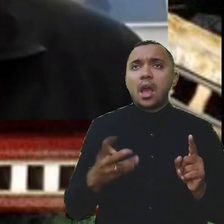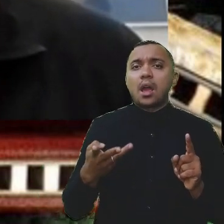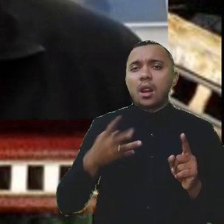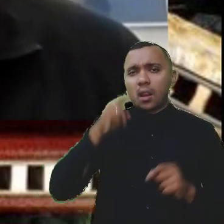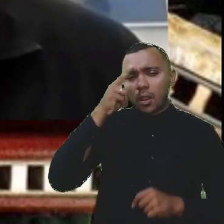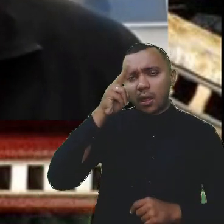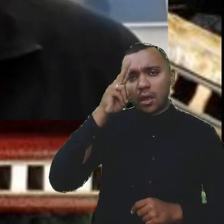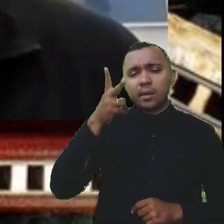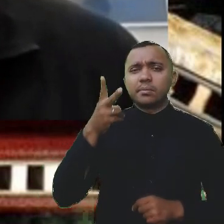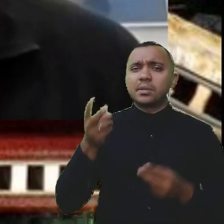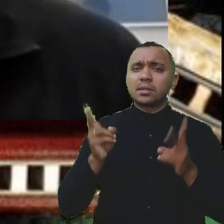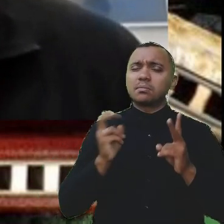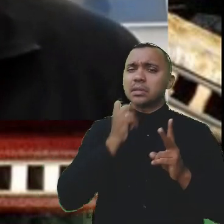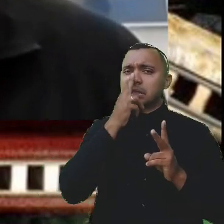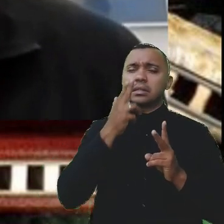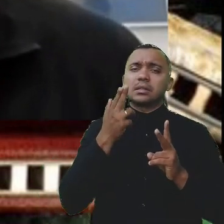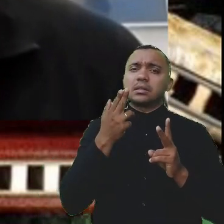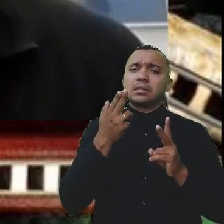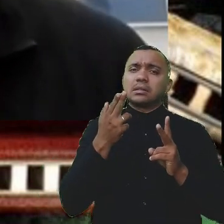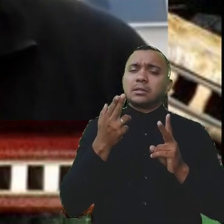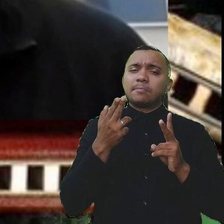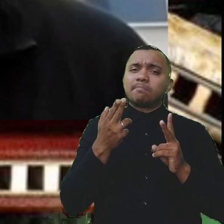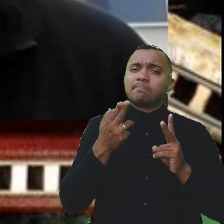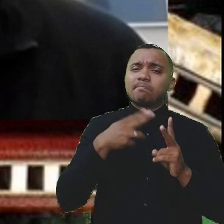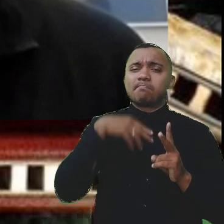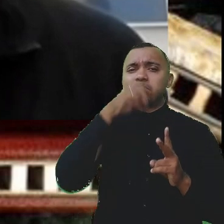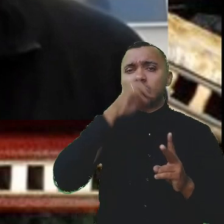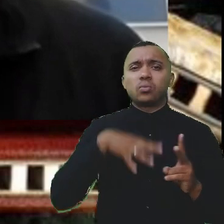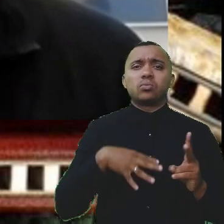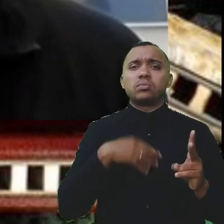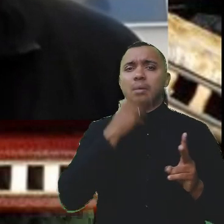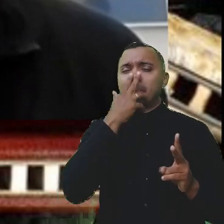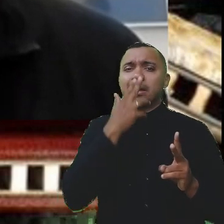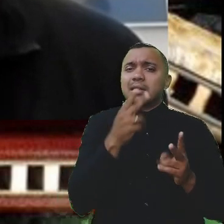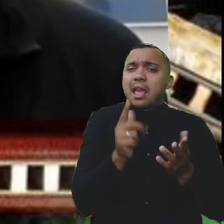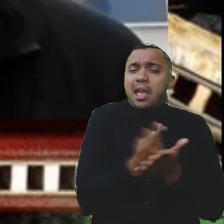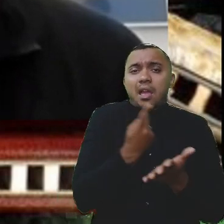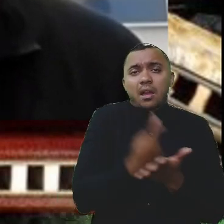fala, abusiva? Não,